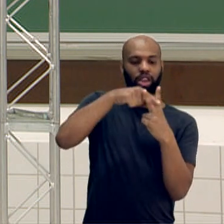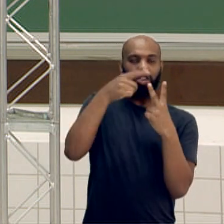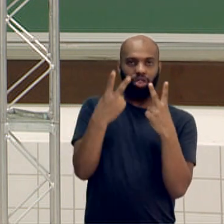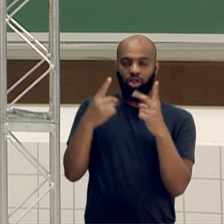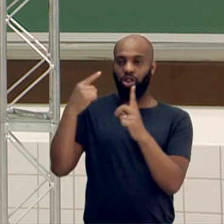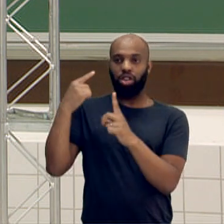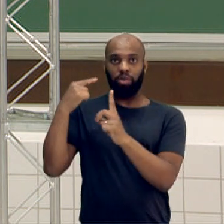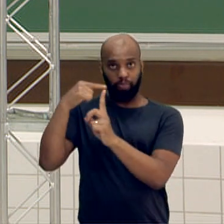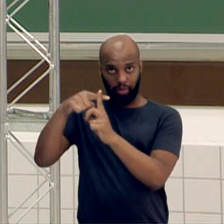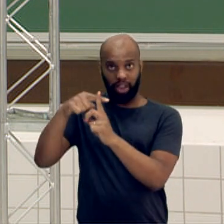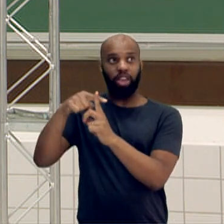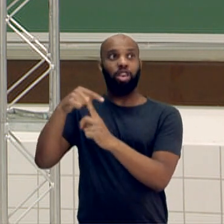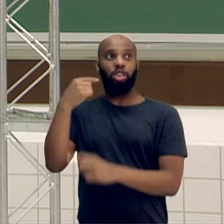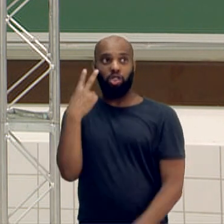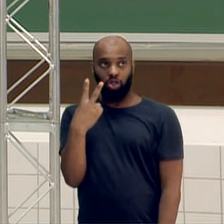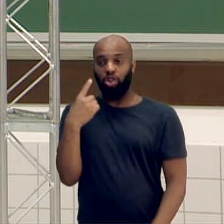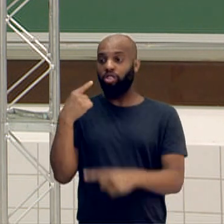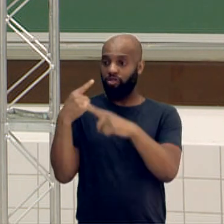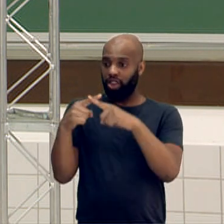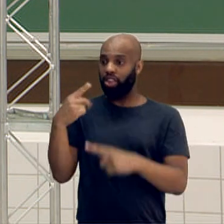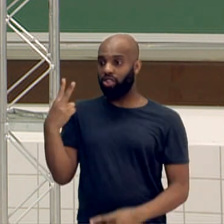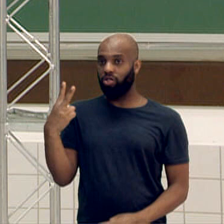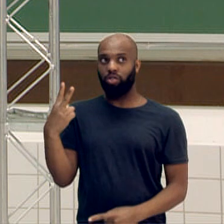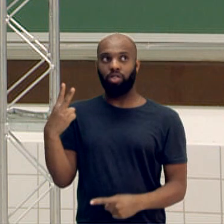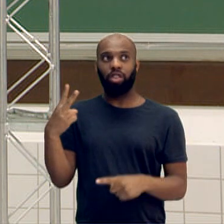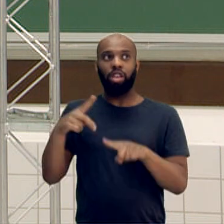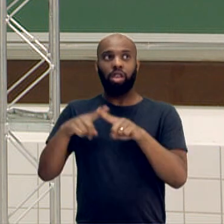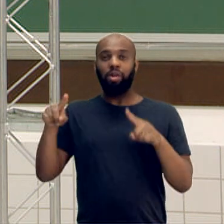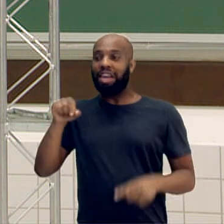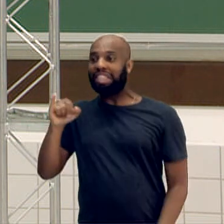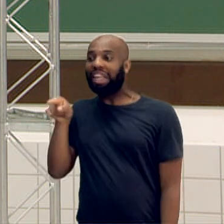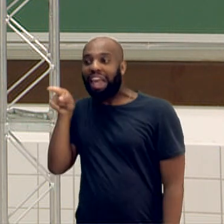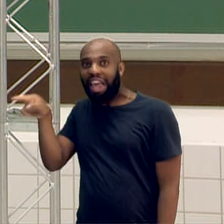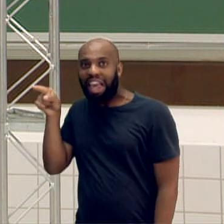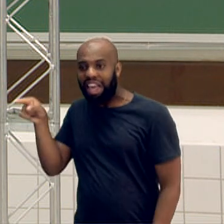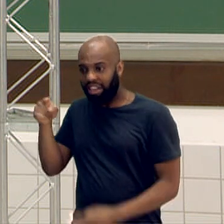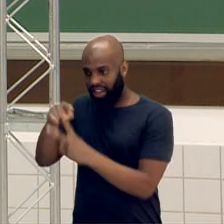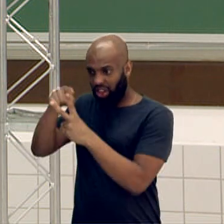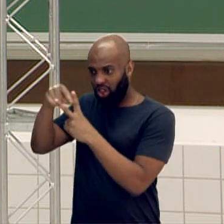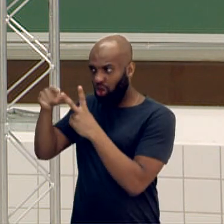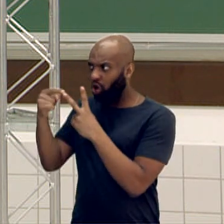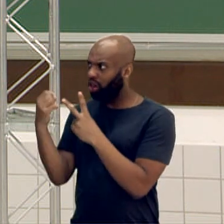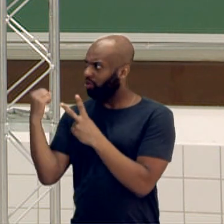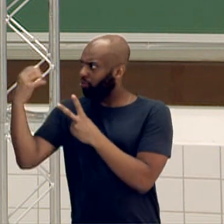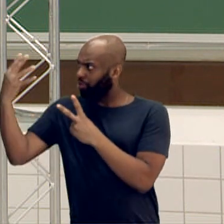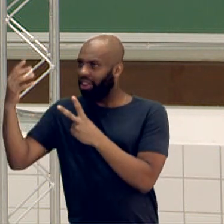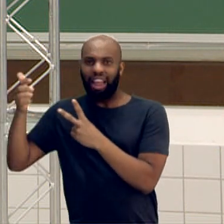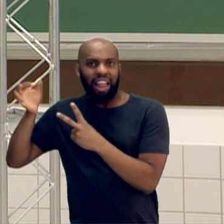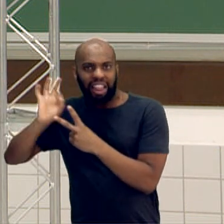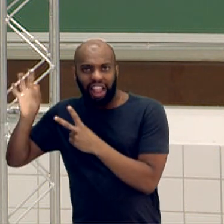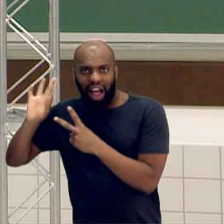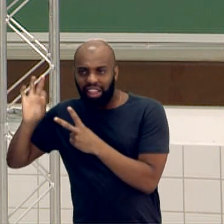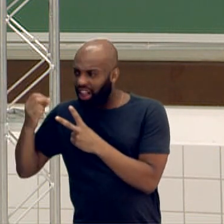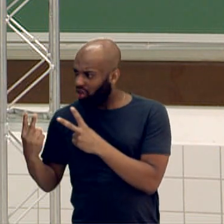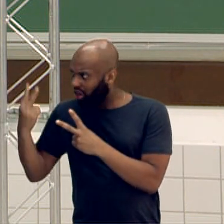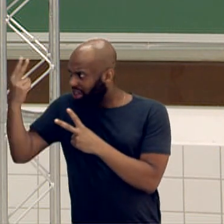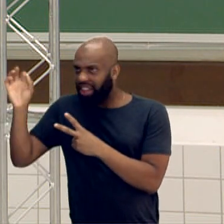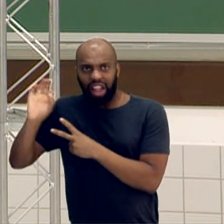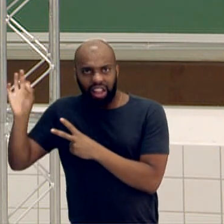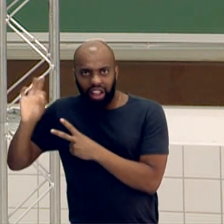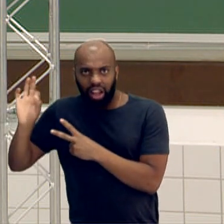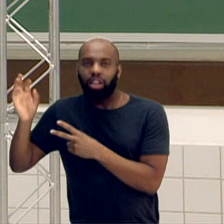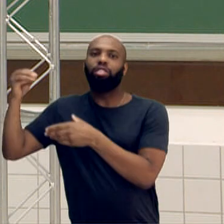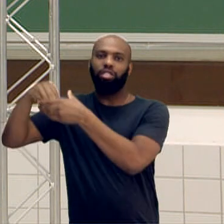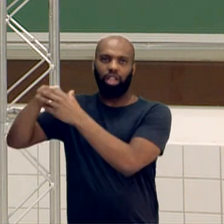2, só que ele não tem expoente 2. Não posso simplificar. Ele ficou sozinho lá dentro do